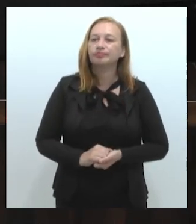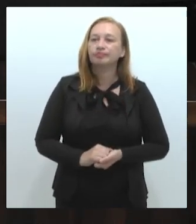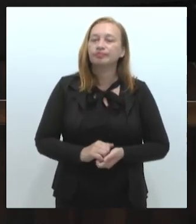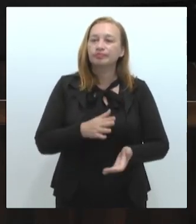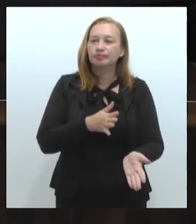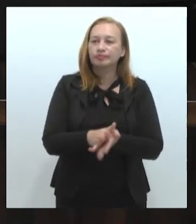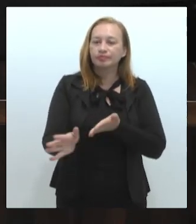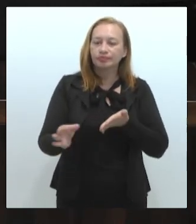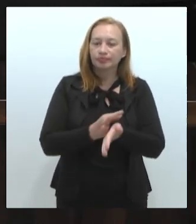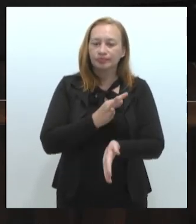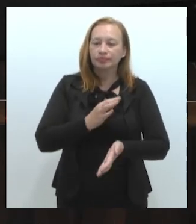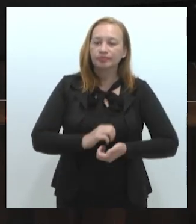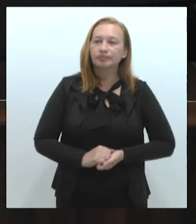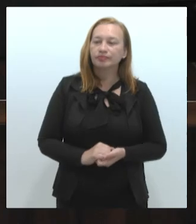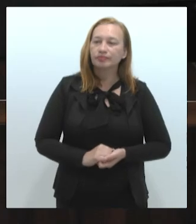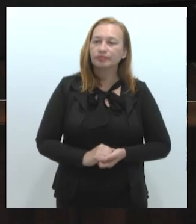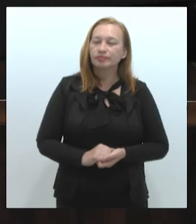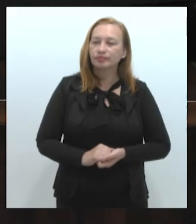a publicação.